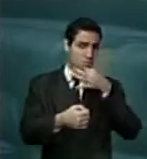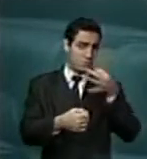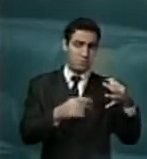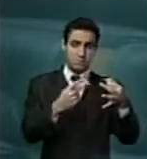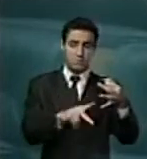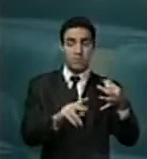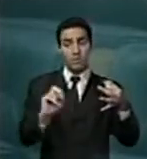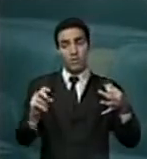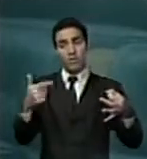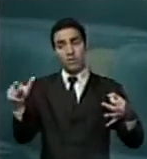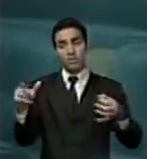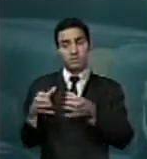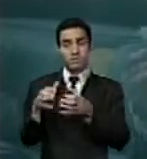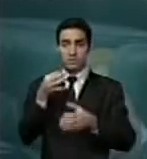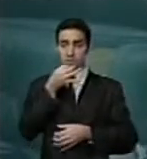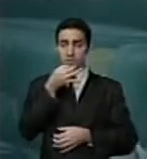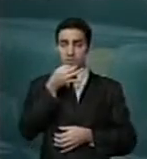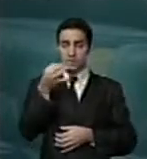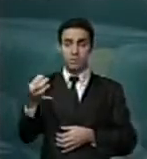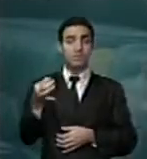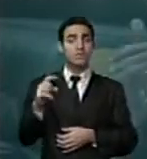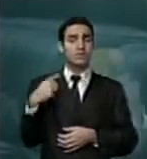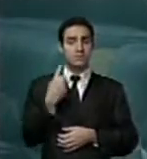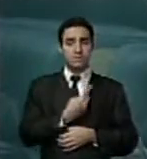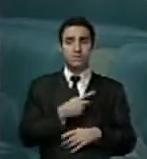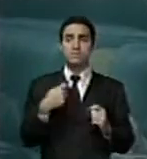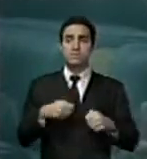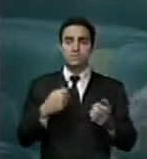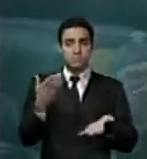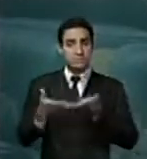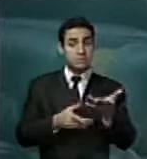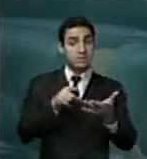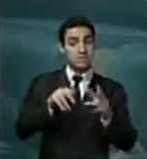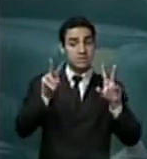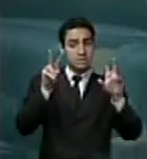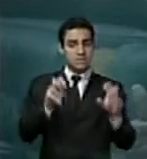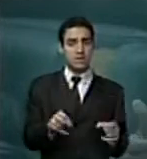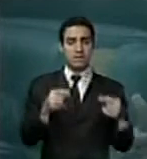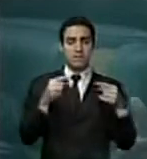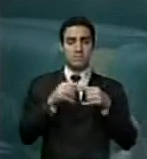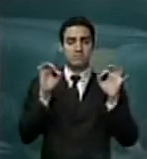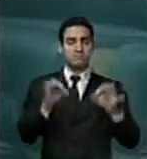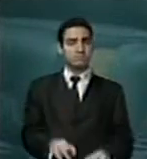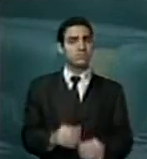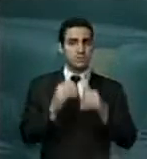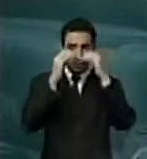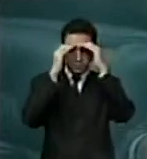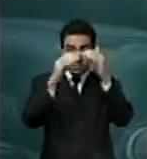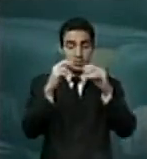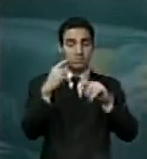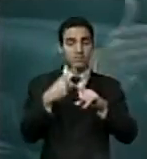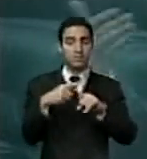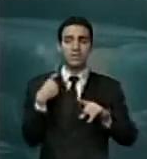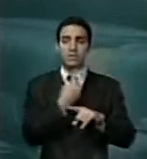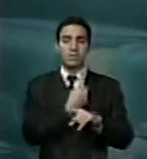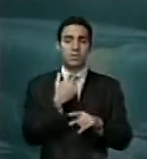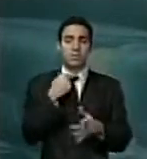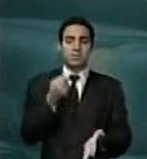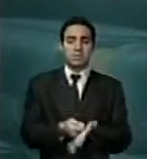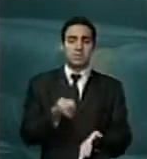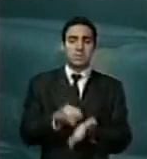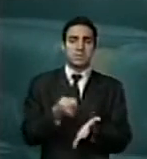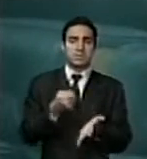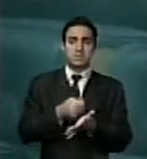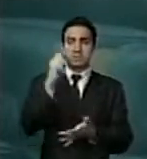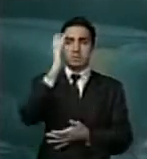posição. Nós precisamos, isto sim, tratar esse tema com tanta coerência e respeito, que nós não imponhamos